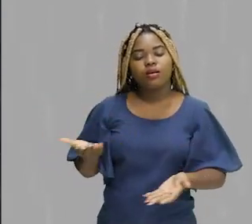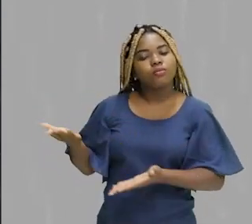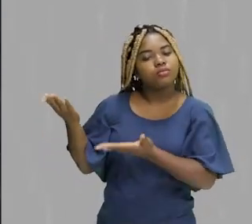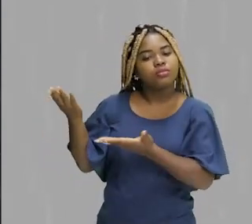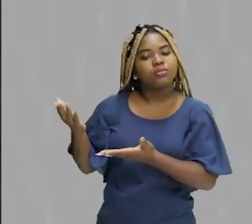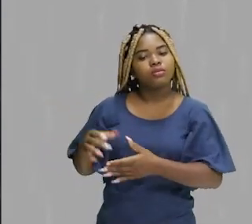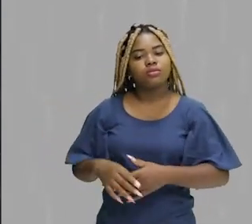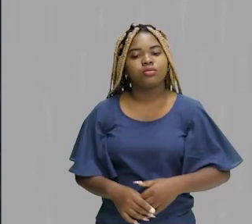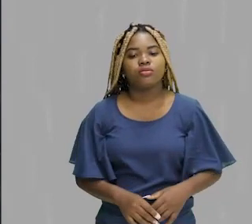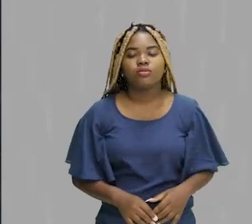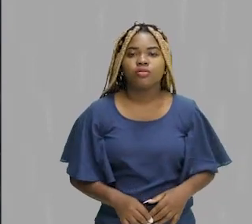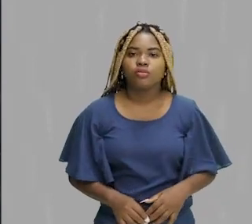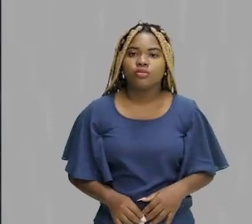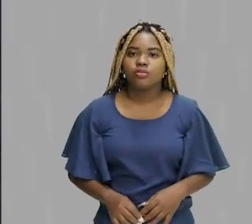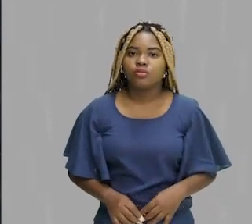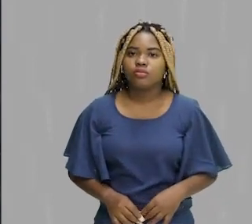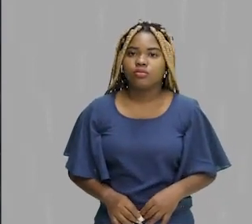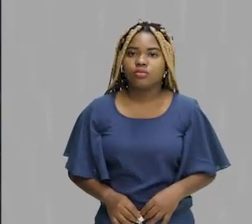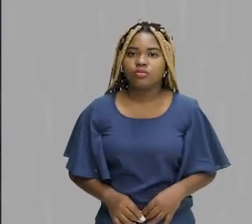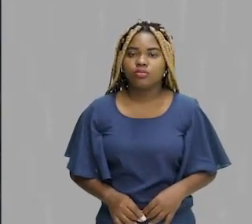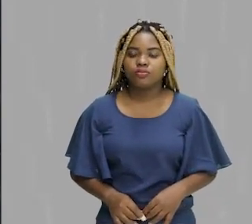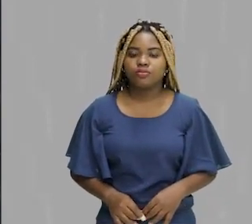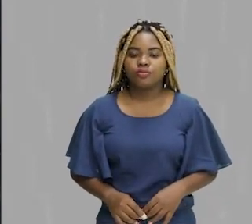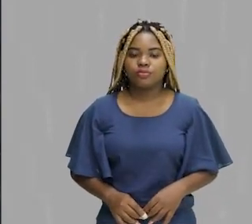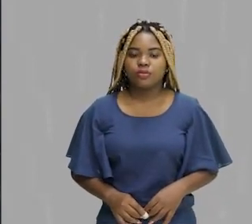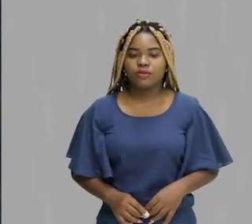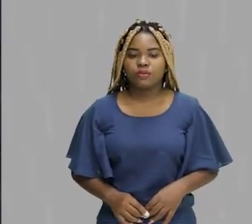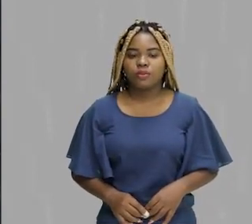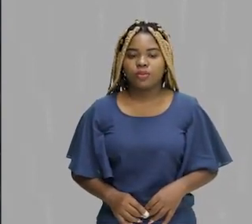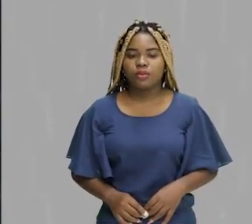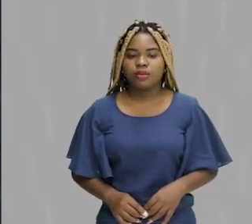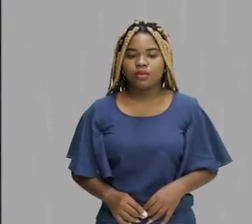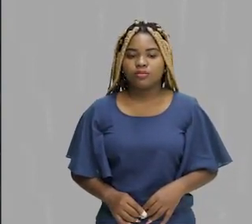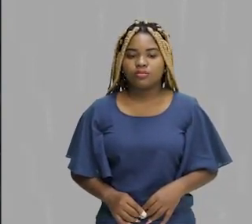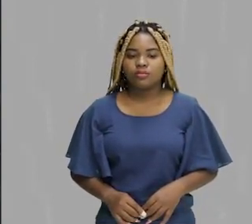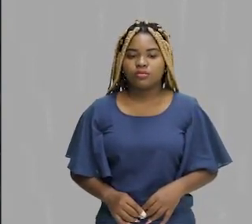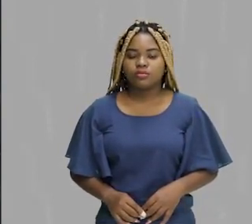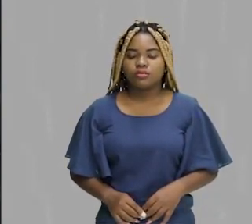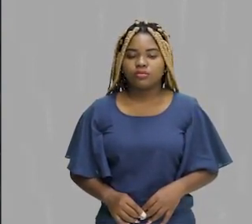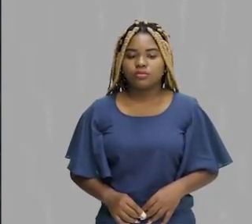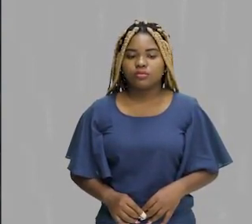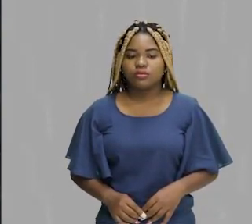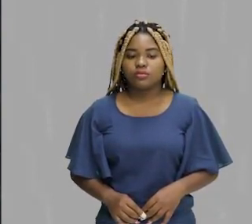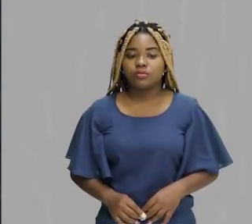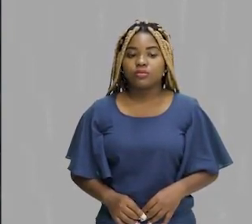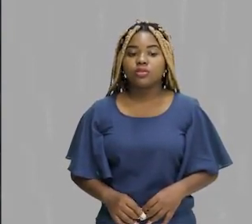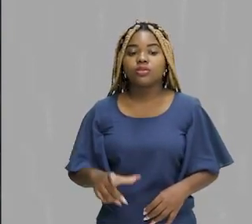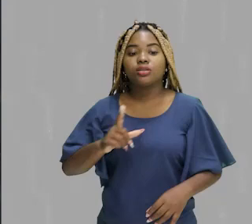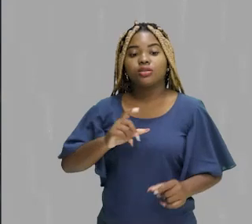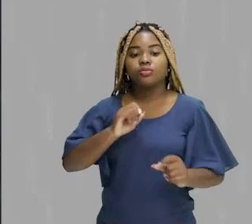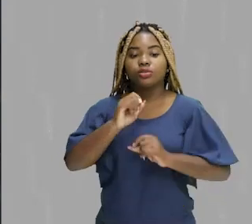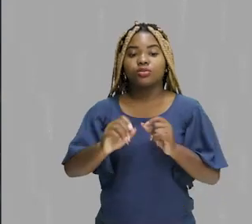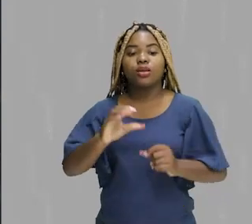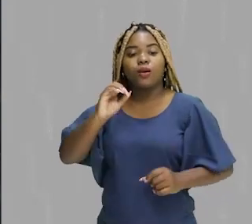O valor da água, ó, menos 285,5. Bom, o valor do O2 vale zero. Por